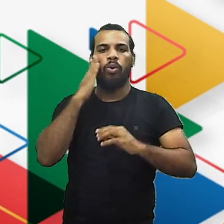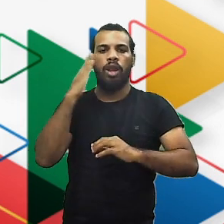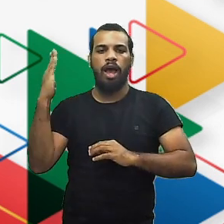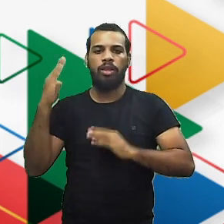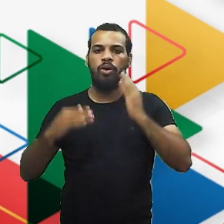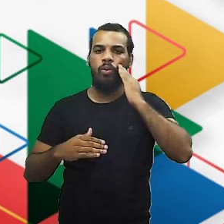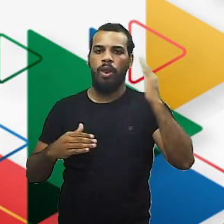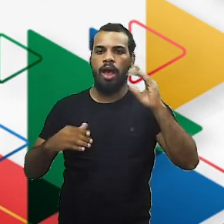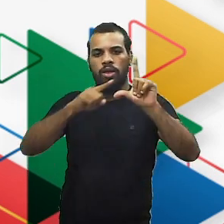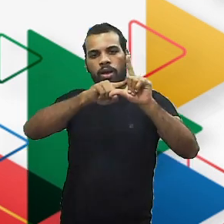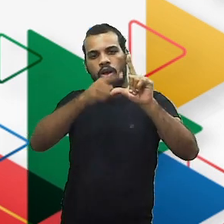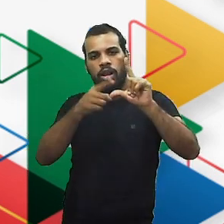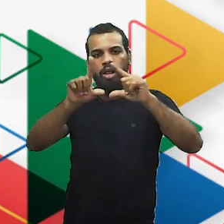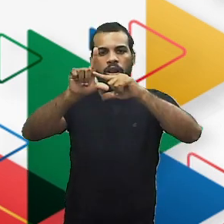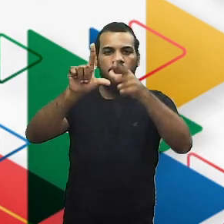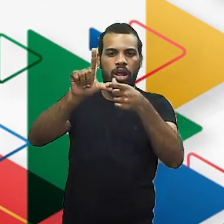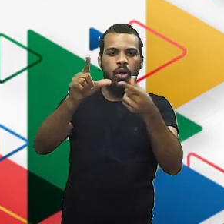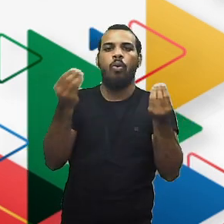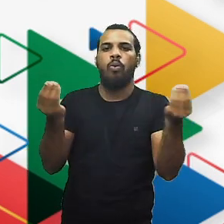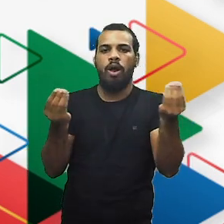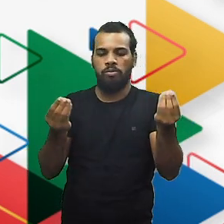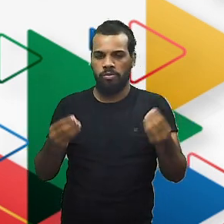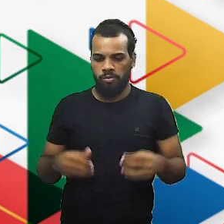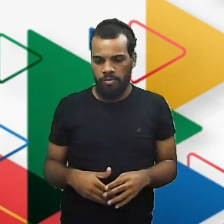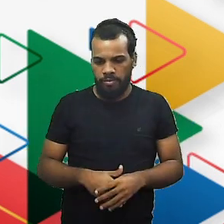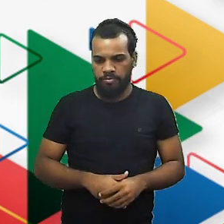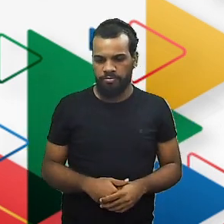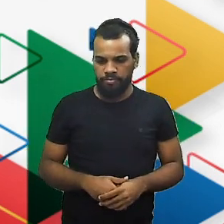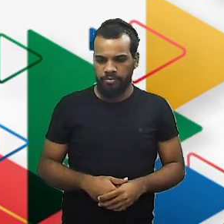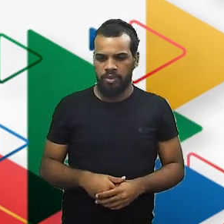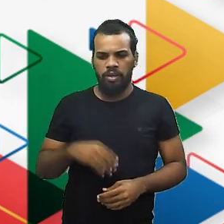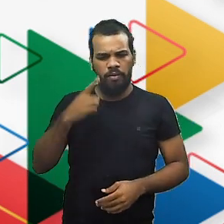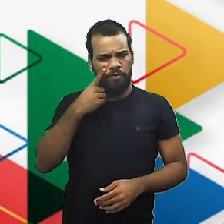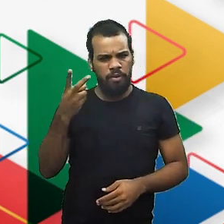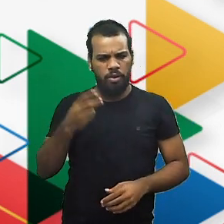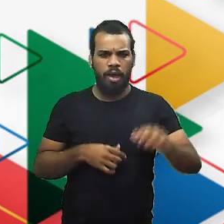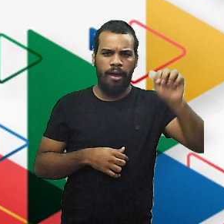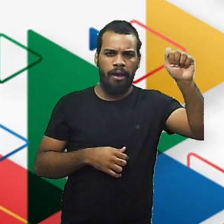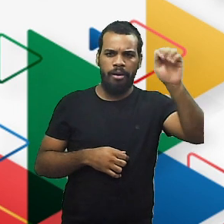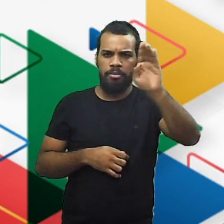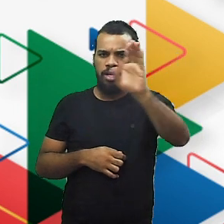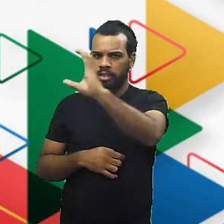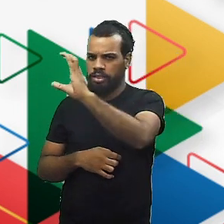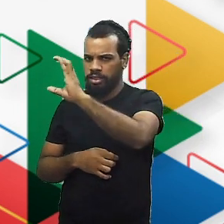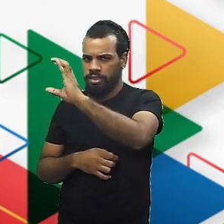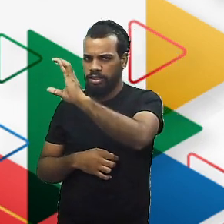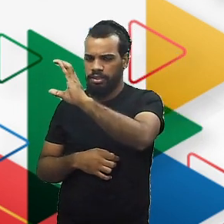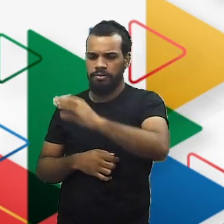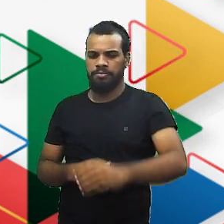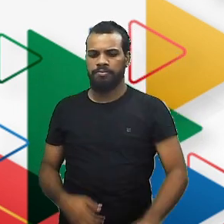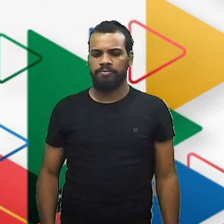e ângulos. Percebestes aí 3 pontos? Eu vou pedir que você faça a